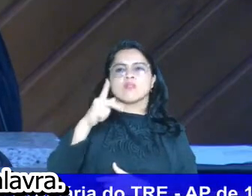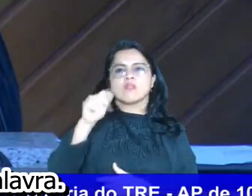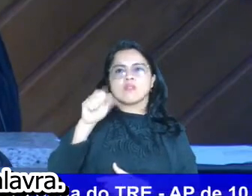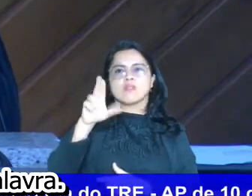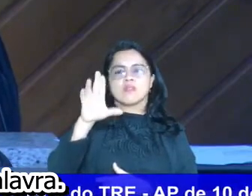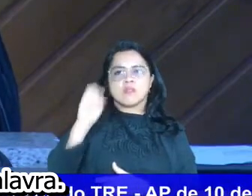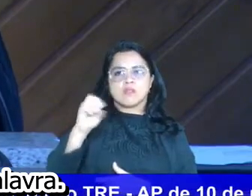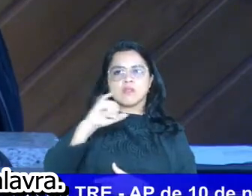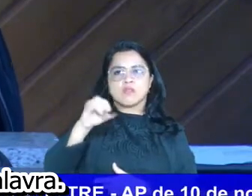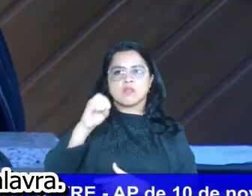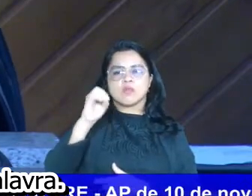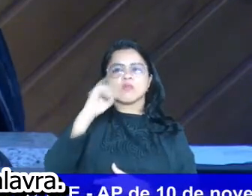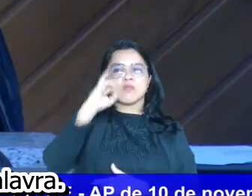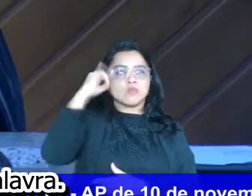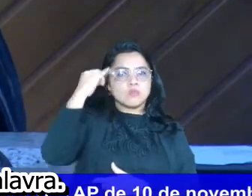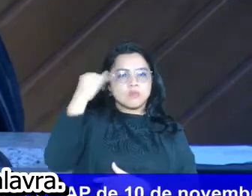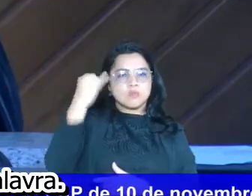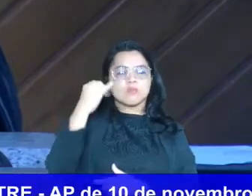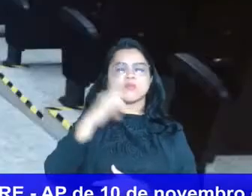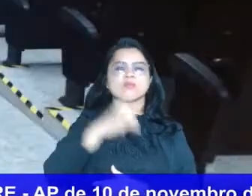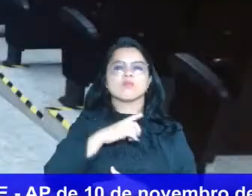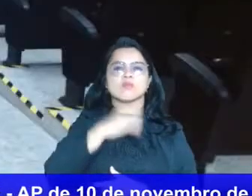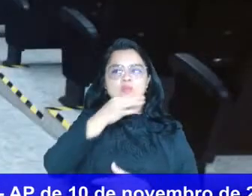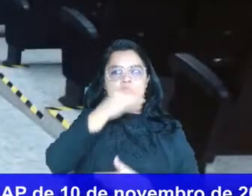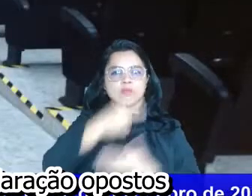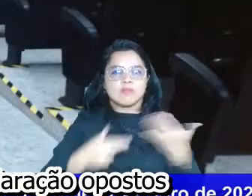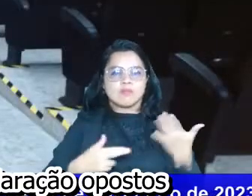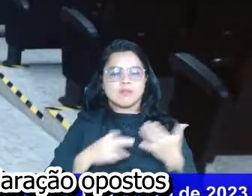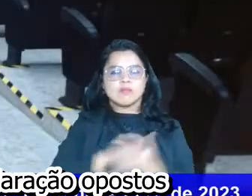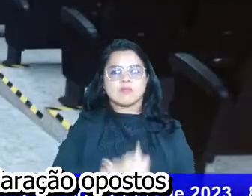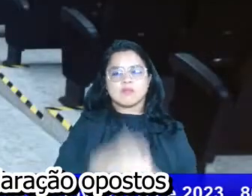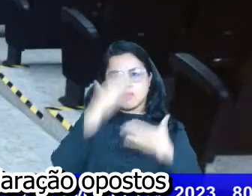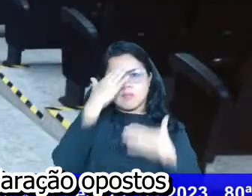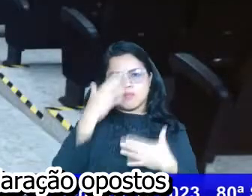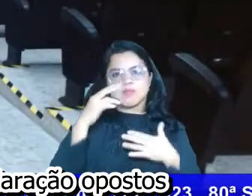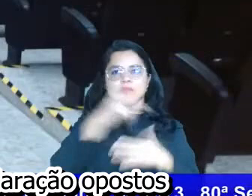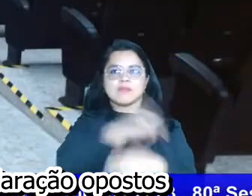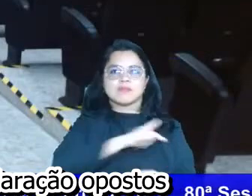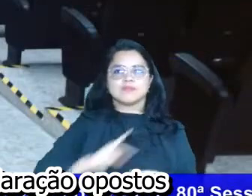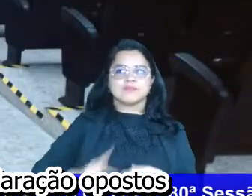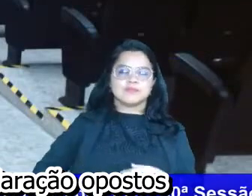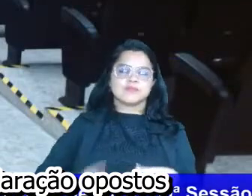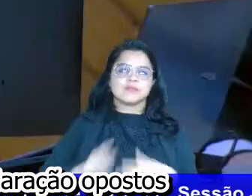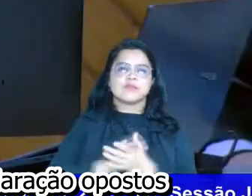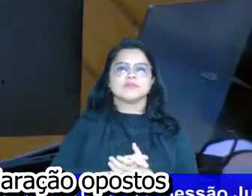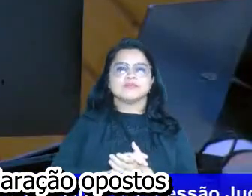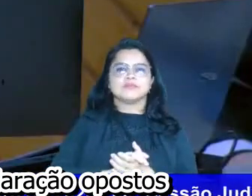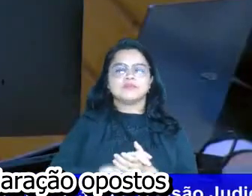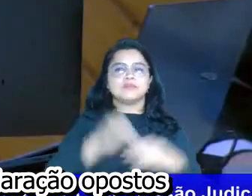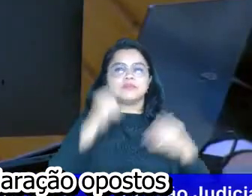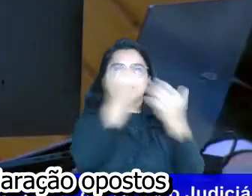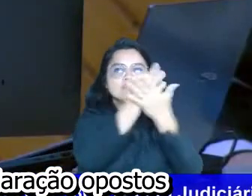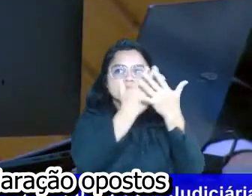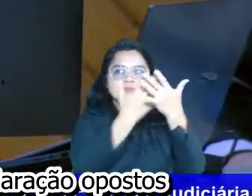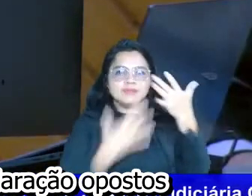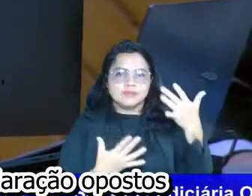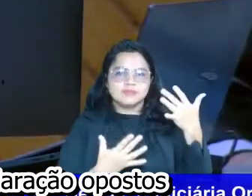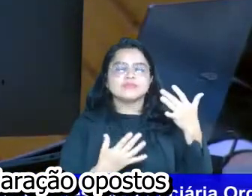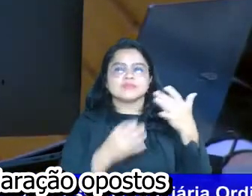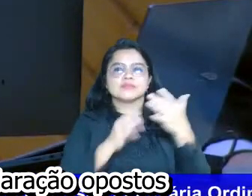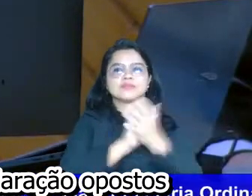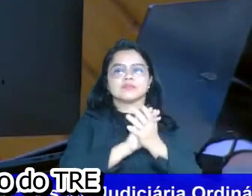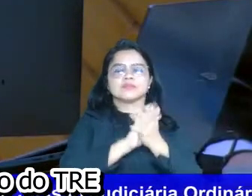João Lages. Ilustre relatora com a palavra. Obrigada, presidente. Cuido dos autos de embargo de